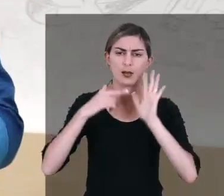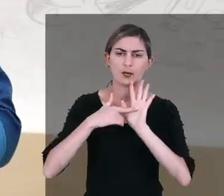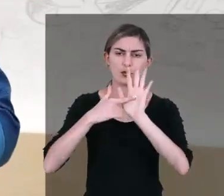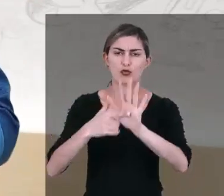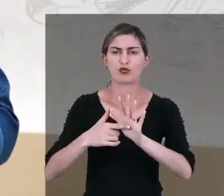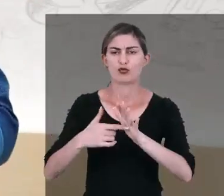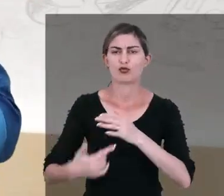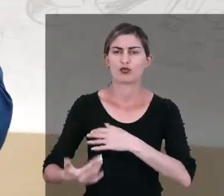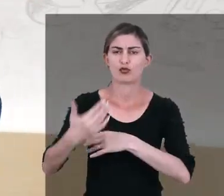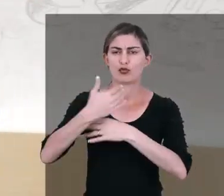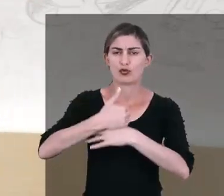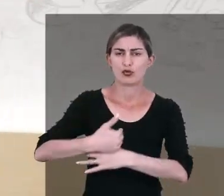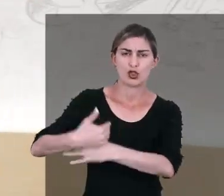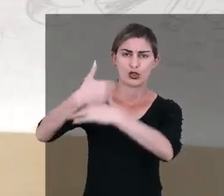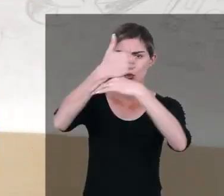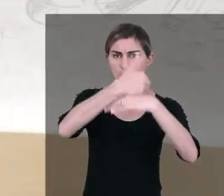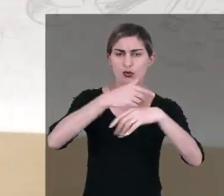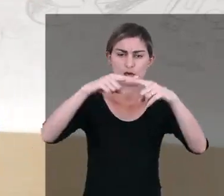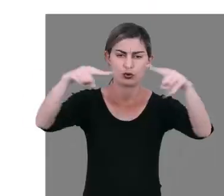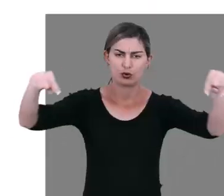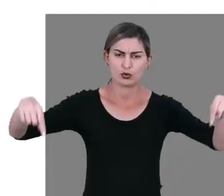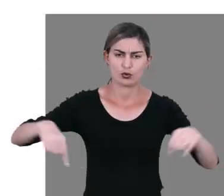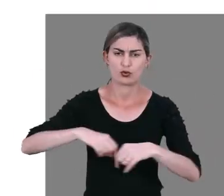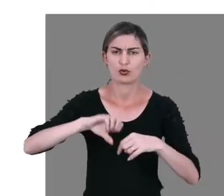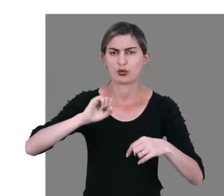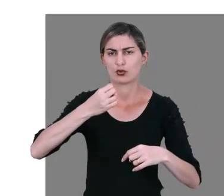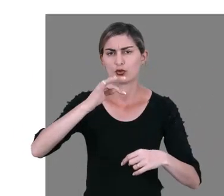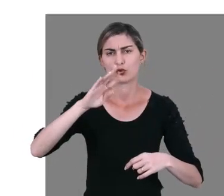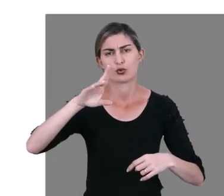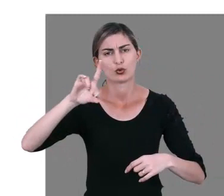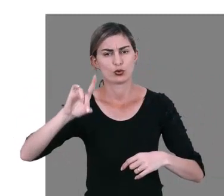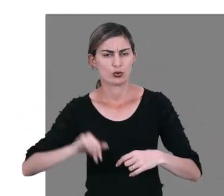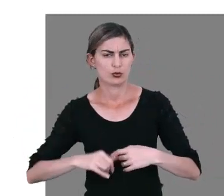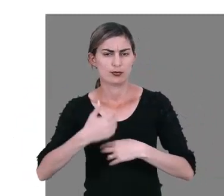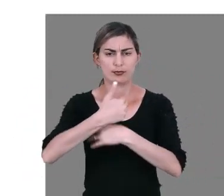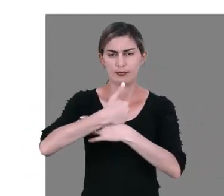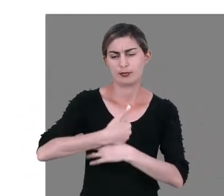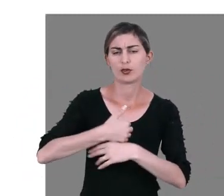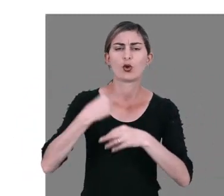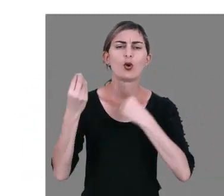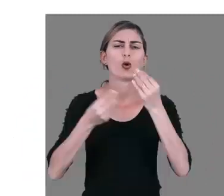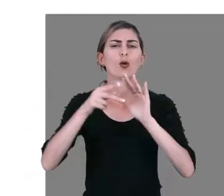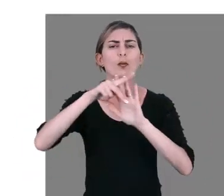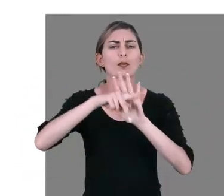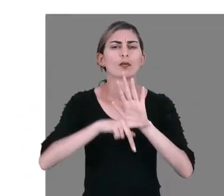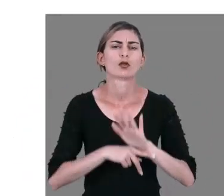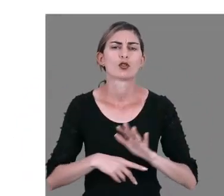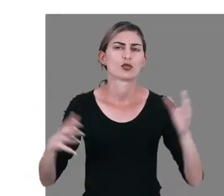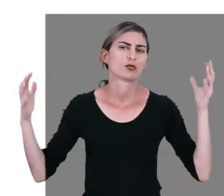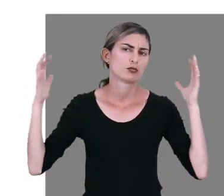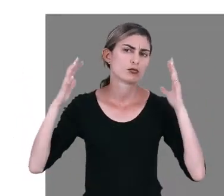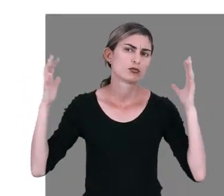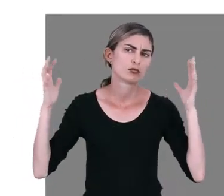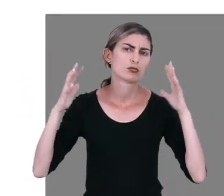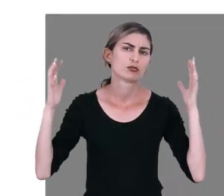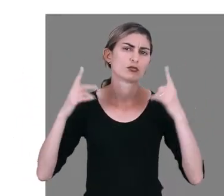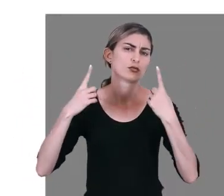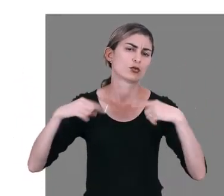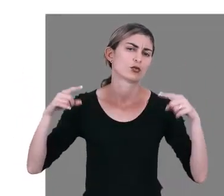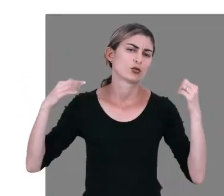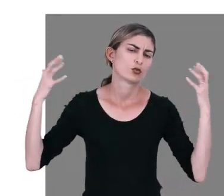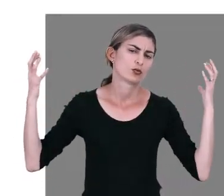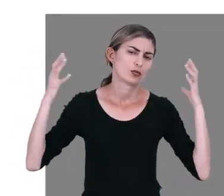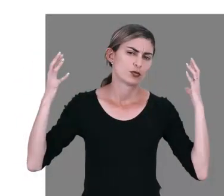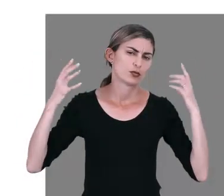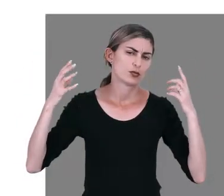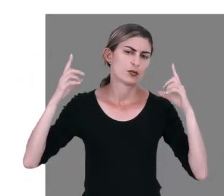de gravação, o projeto acústico, né? Como nós vamos trabalhar esse projeto acústico? Que materiais nós vamos utilizar? Ele